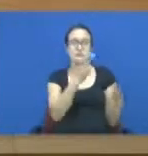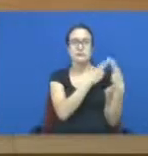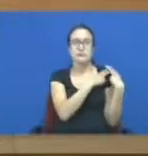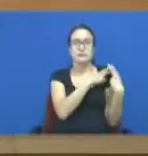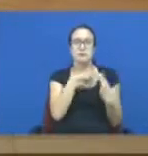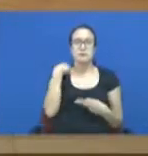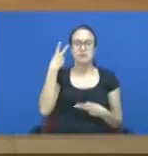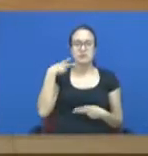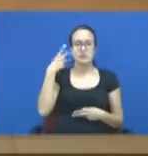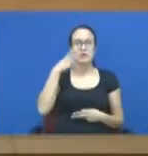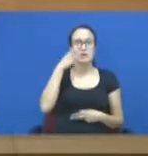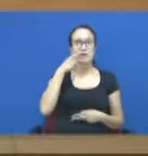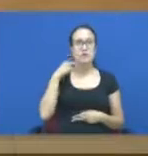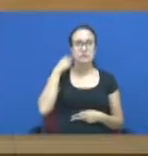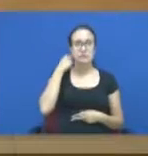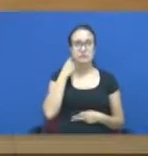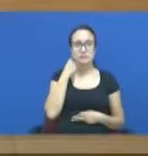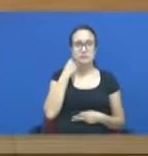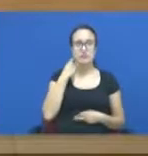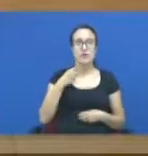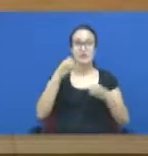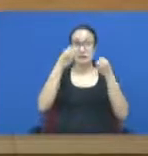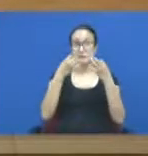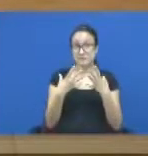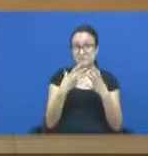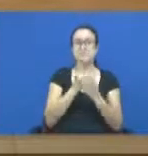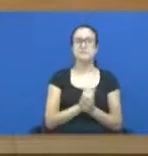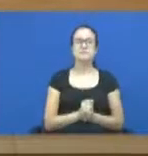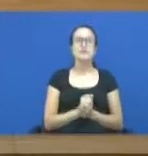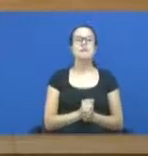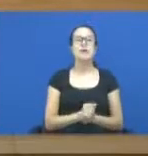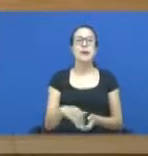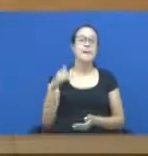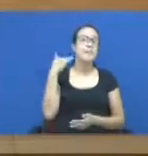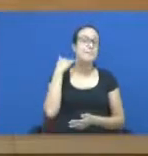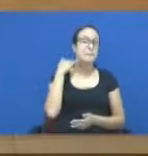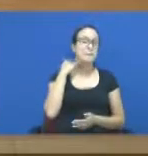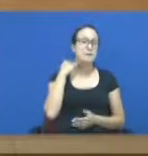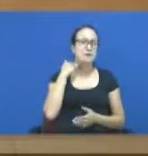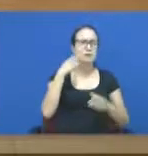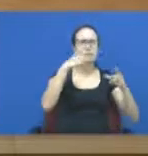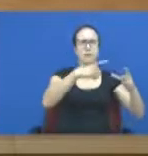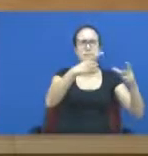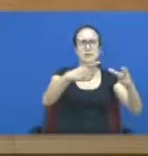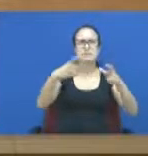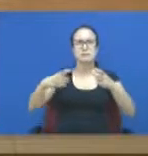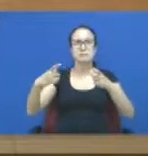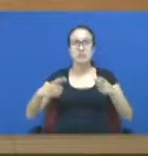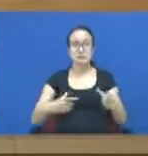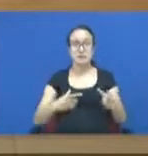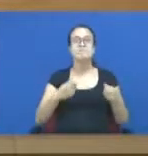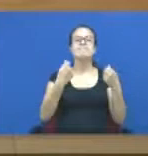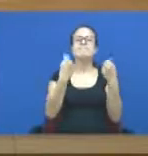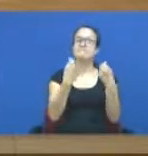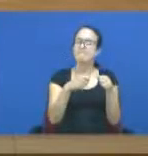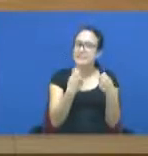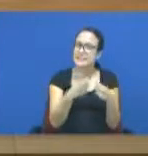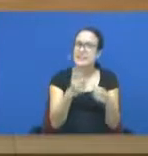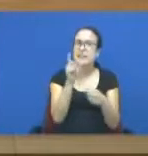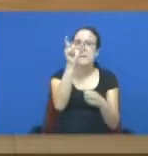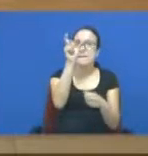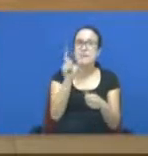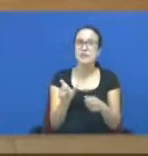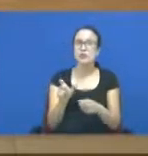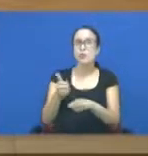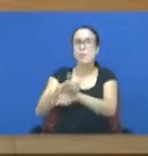dispõe sobre a obrigatoriedade de disponibilização de agentes de segurança pelas agências bancárias nas áreas de autoatendimento e da